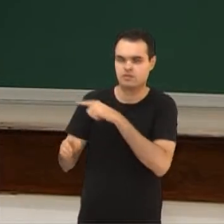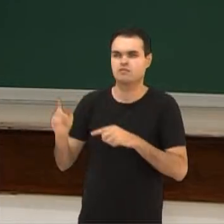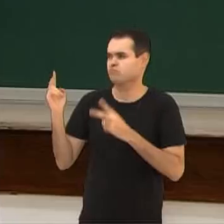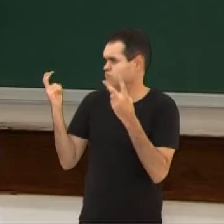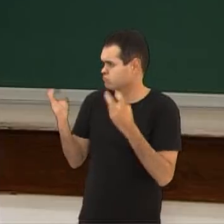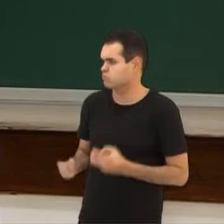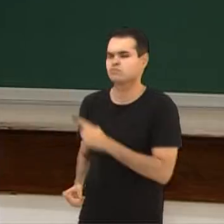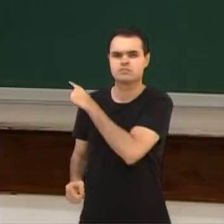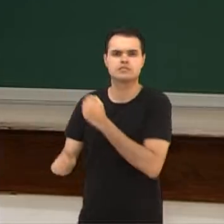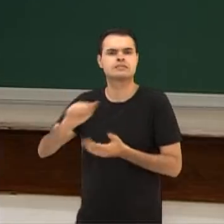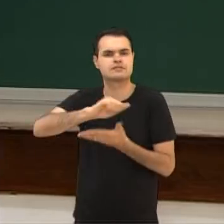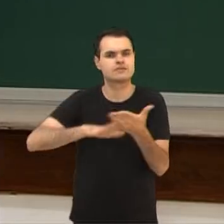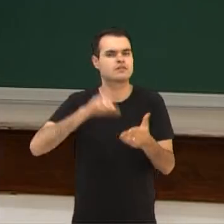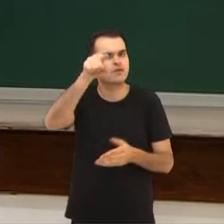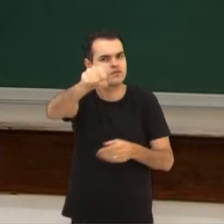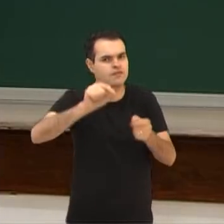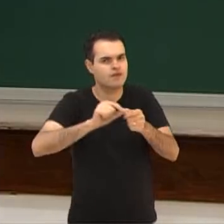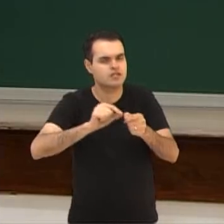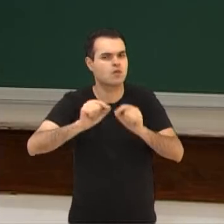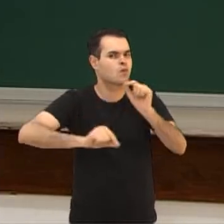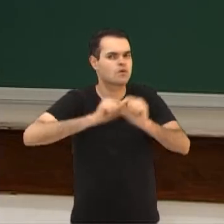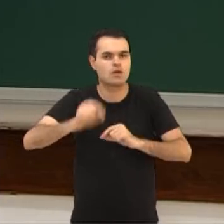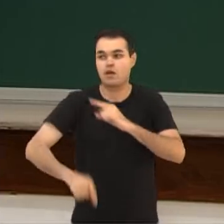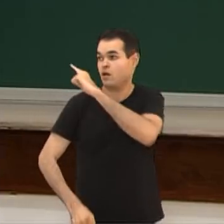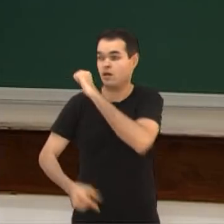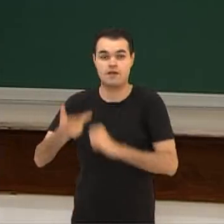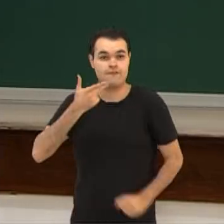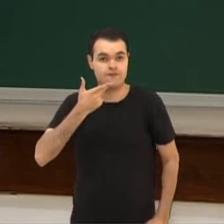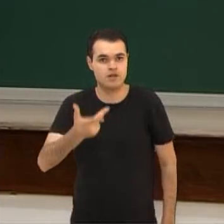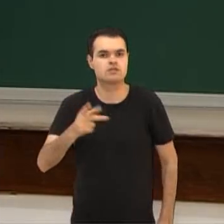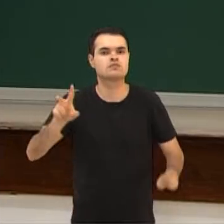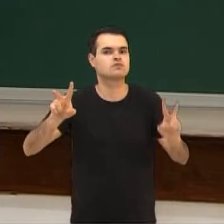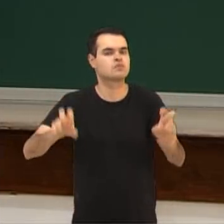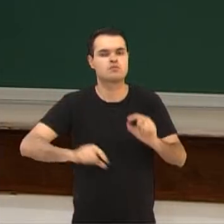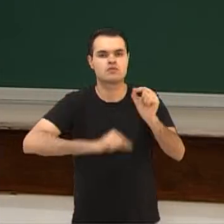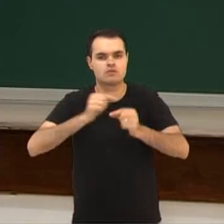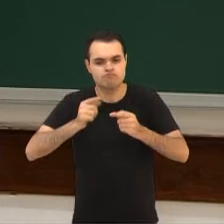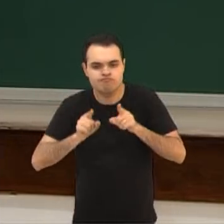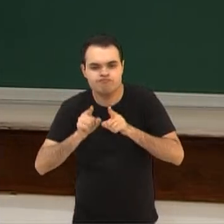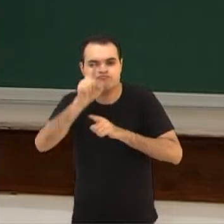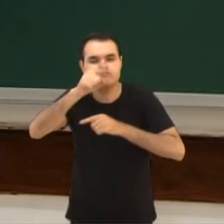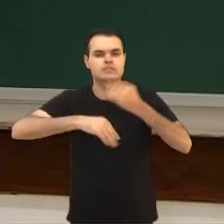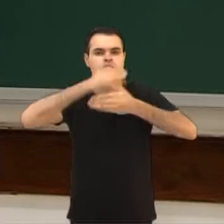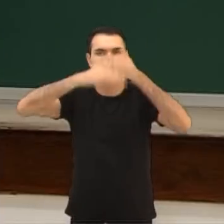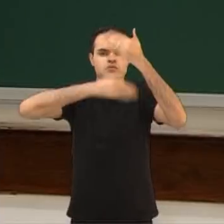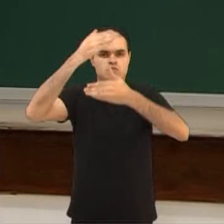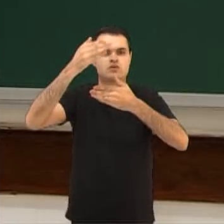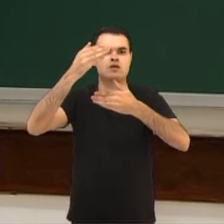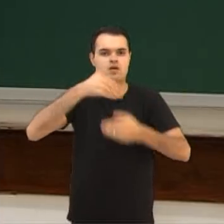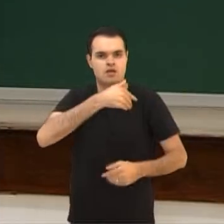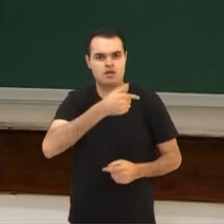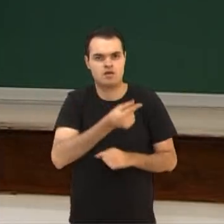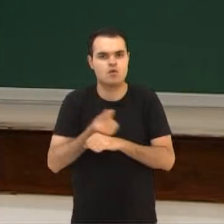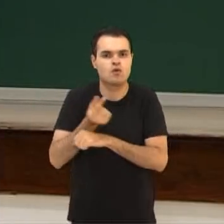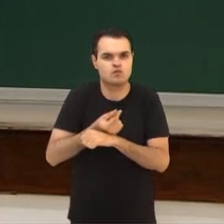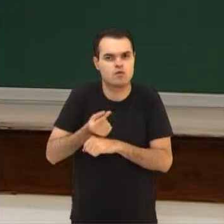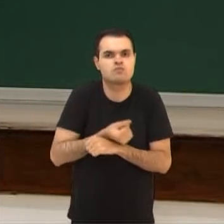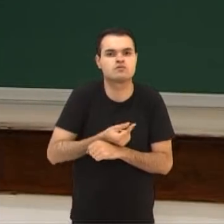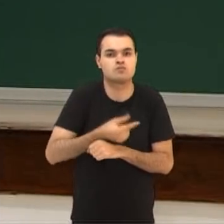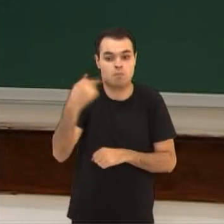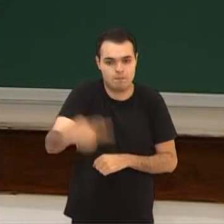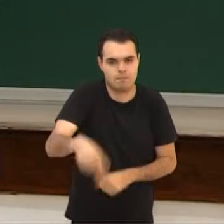uma atividade para você fazer. Ela fala do desempenho econômico do Brasil no governo Lula.